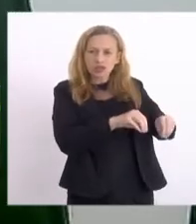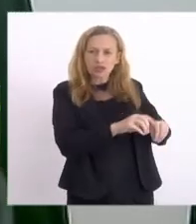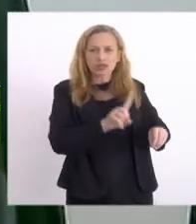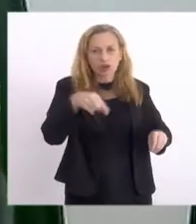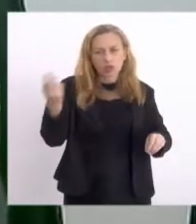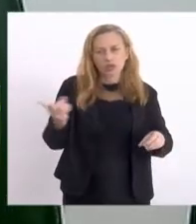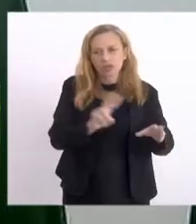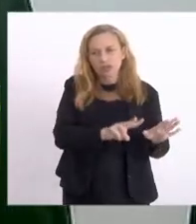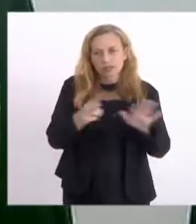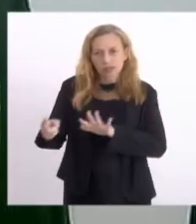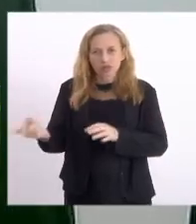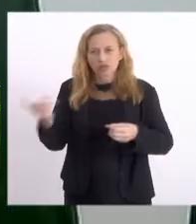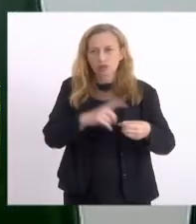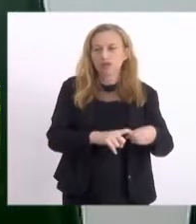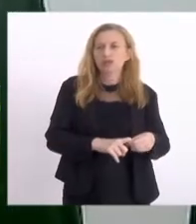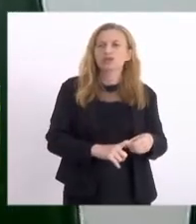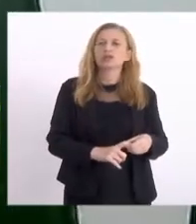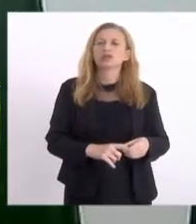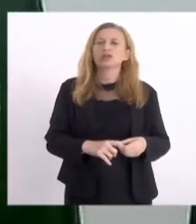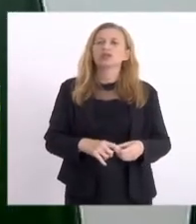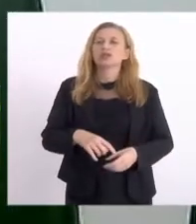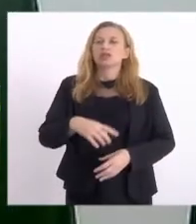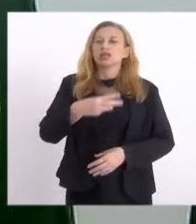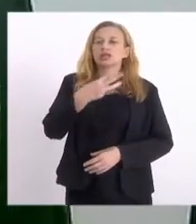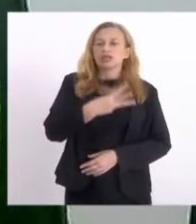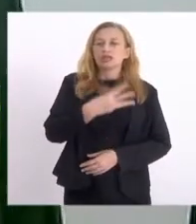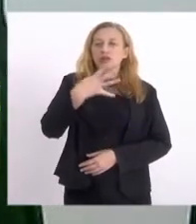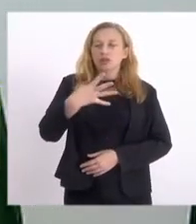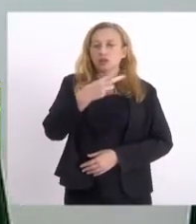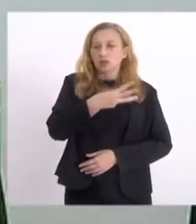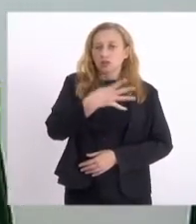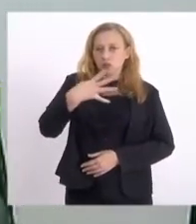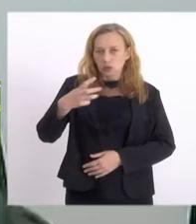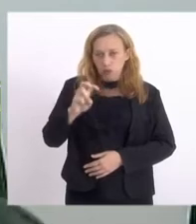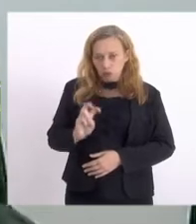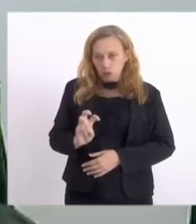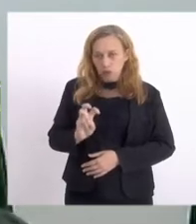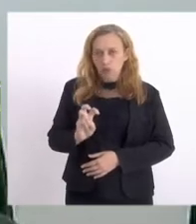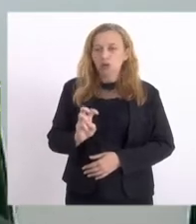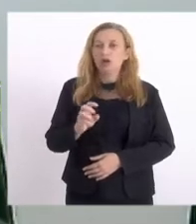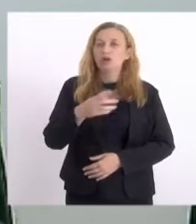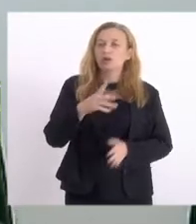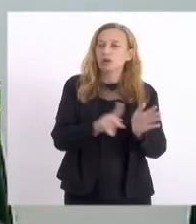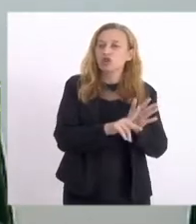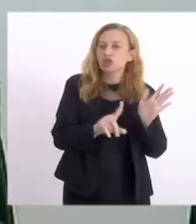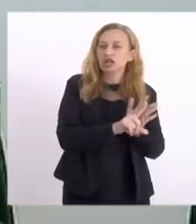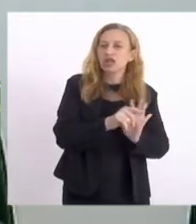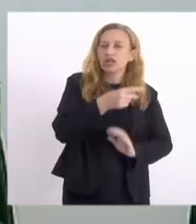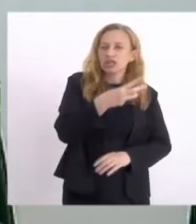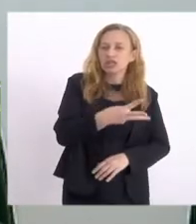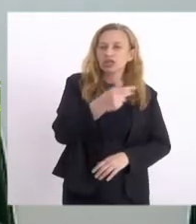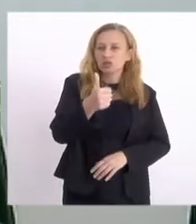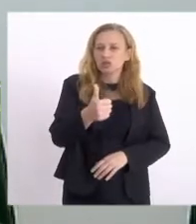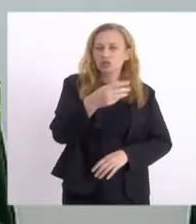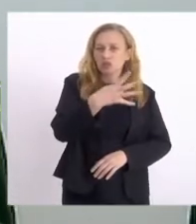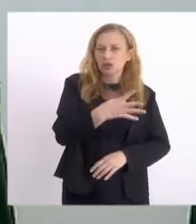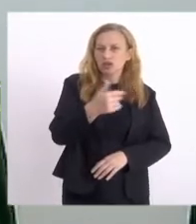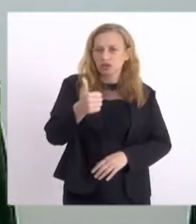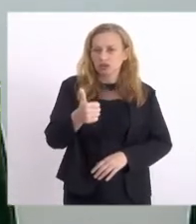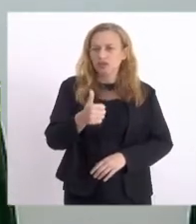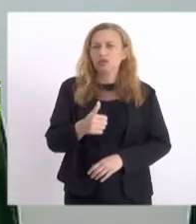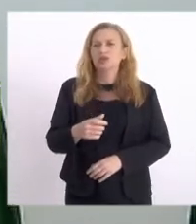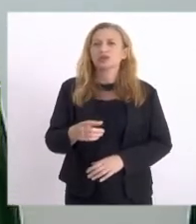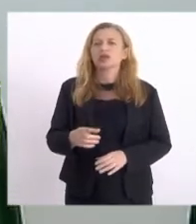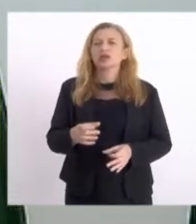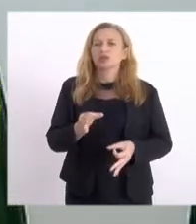semana que vem. 34. 35. José de Lei 3146, 2020, autoria do deputado Felipe Soares, parecer